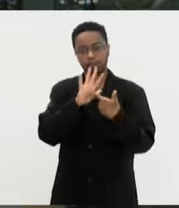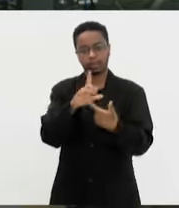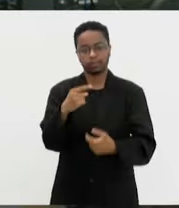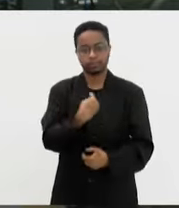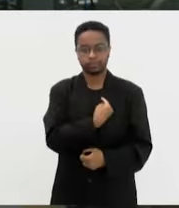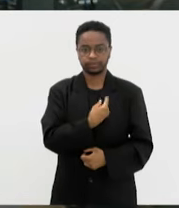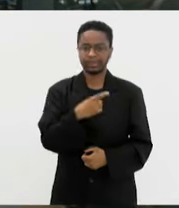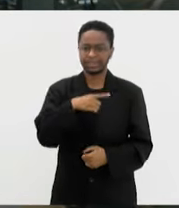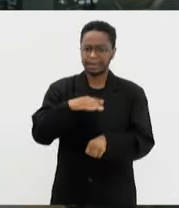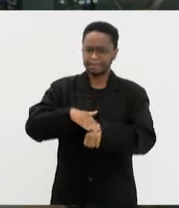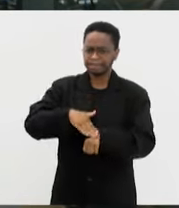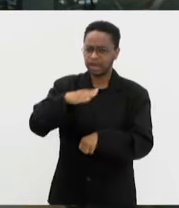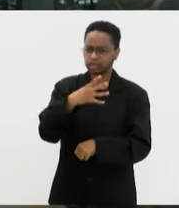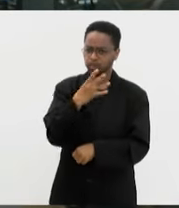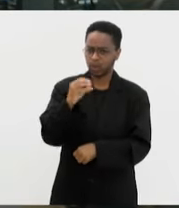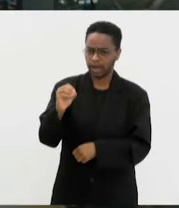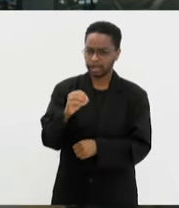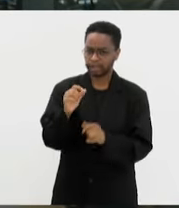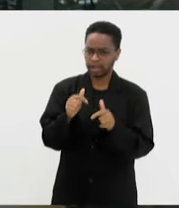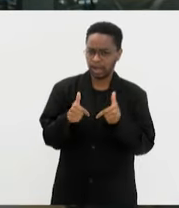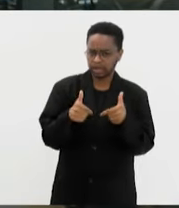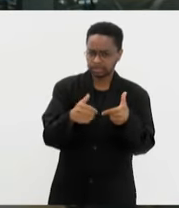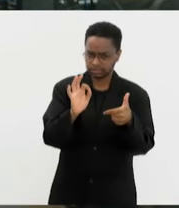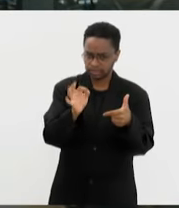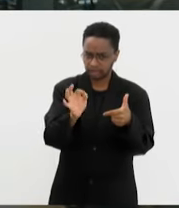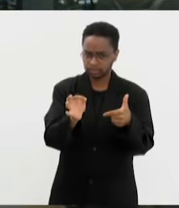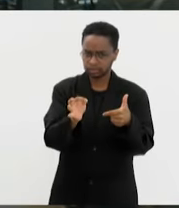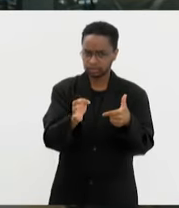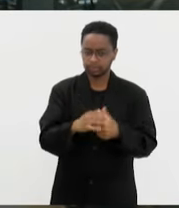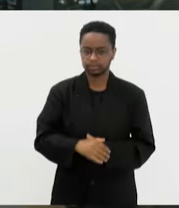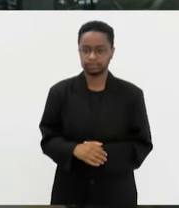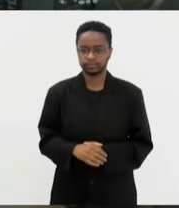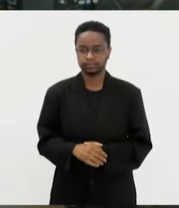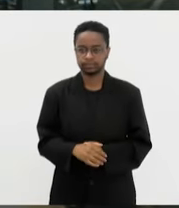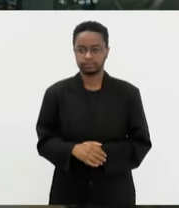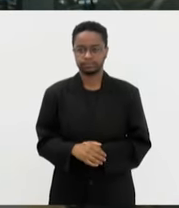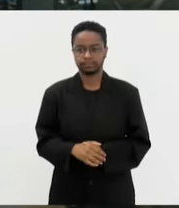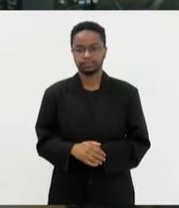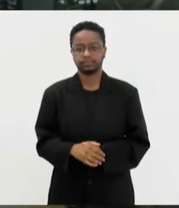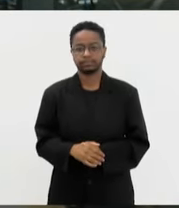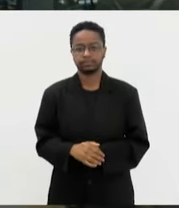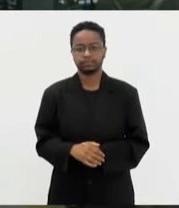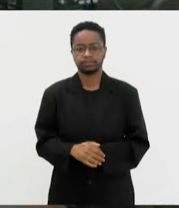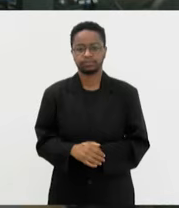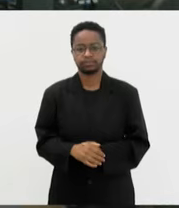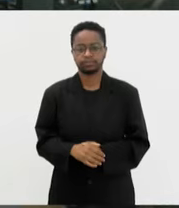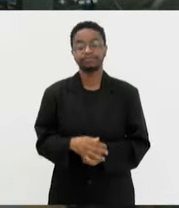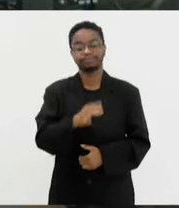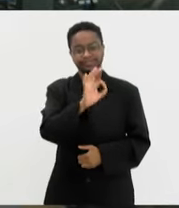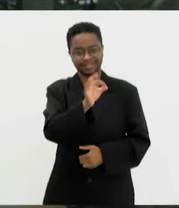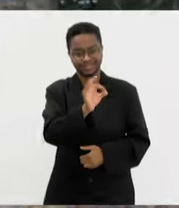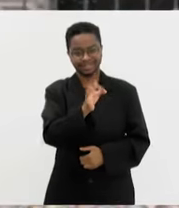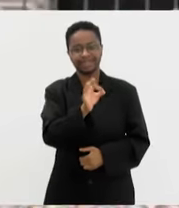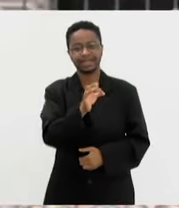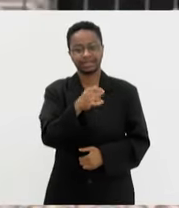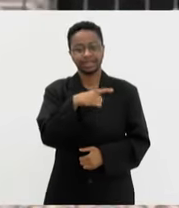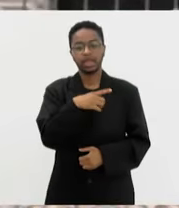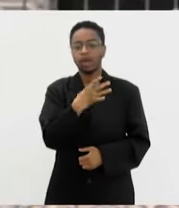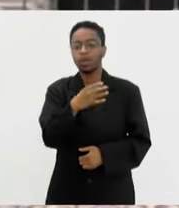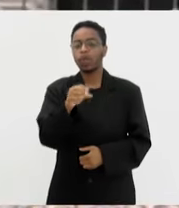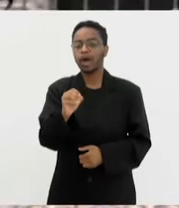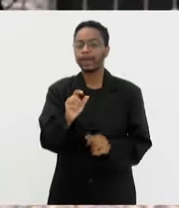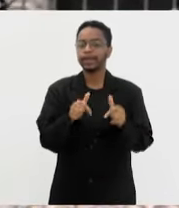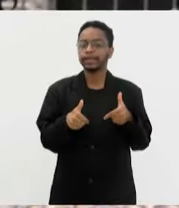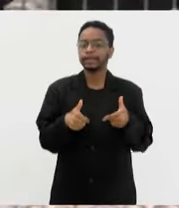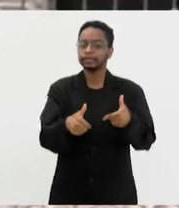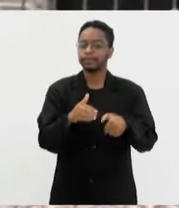são mais de 40 serviços, é isso? É isso, Vicente. Mais de 40 serviços,